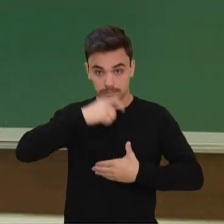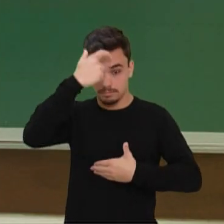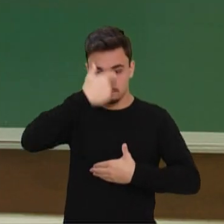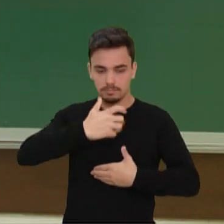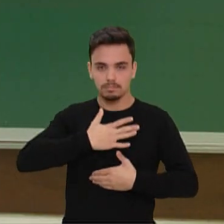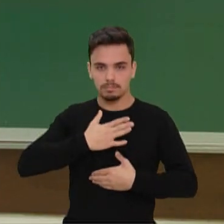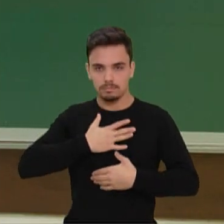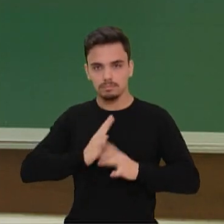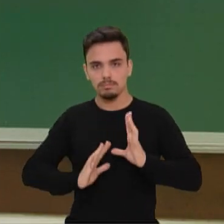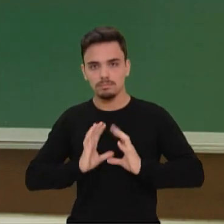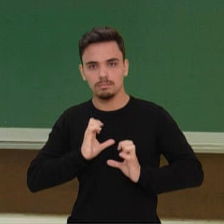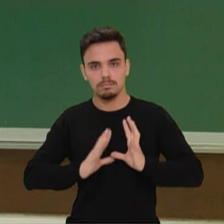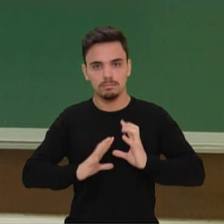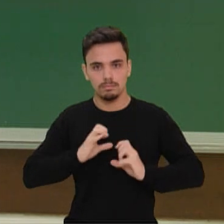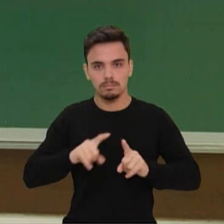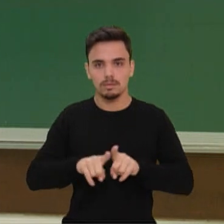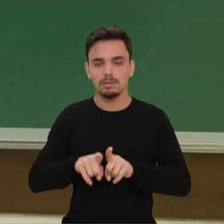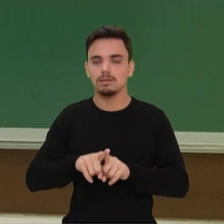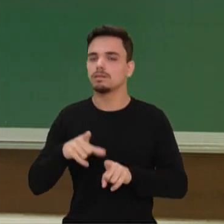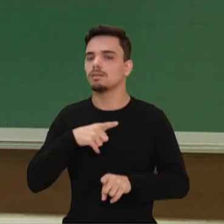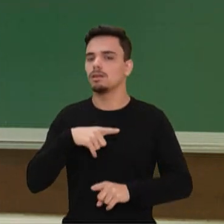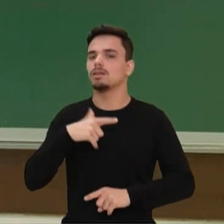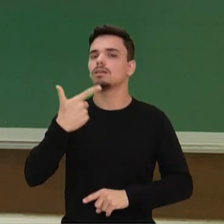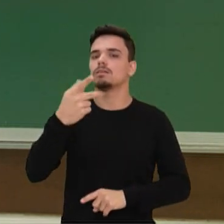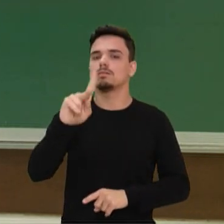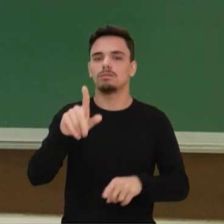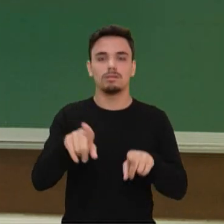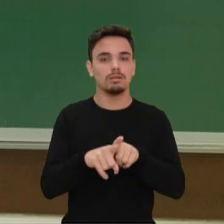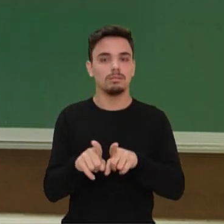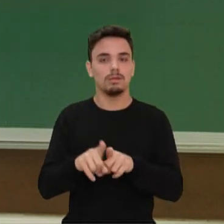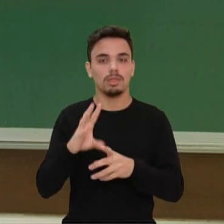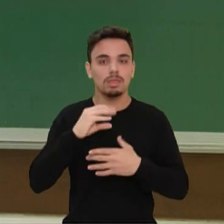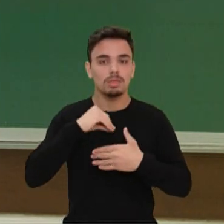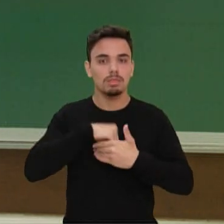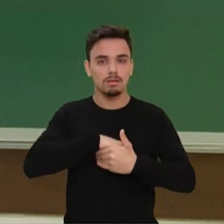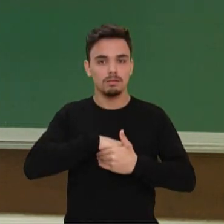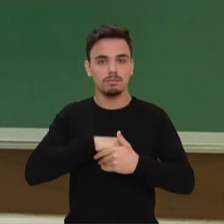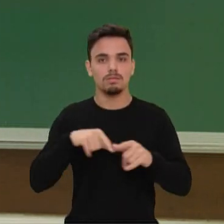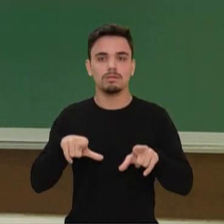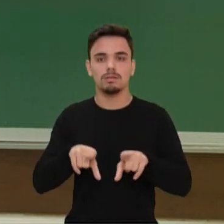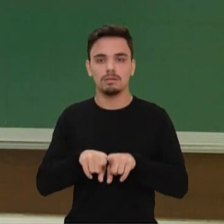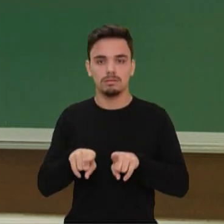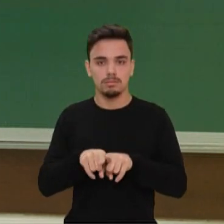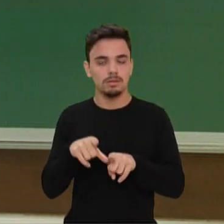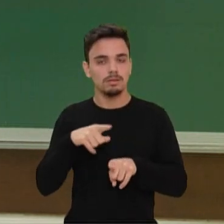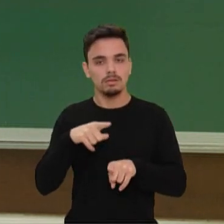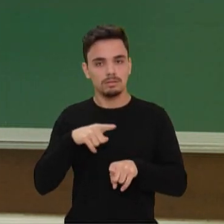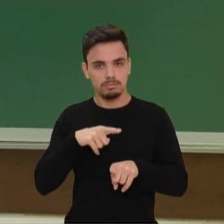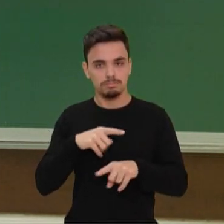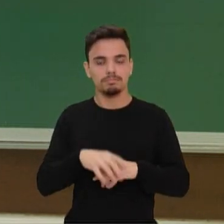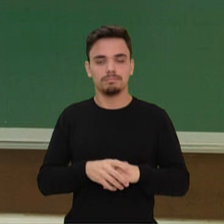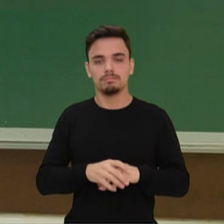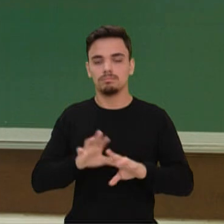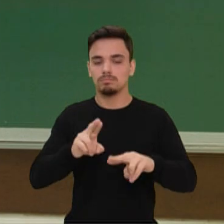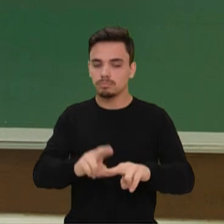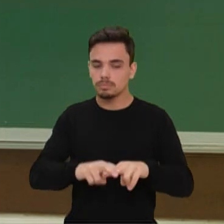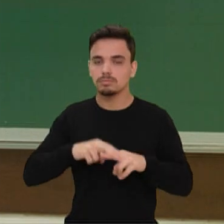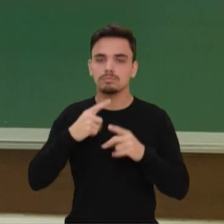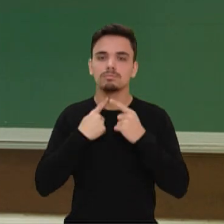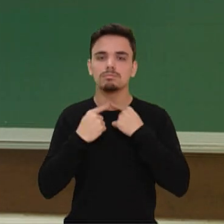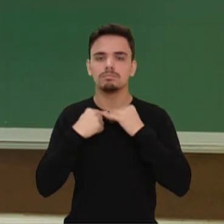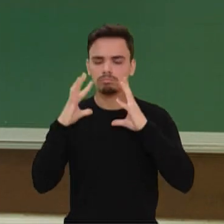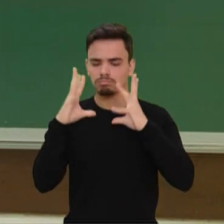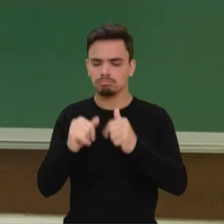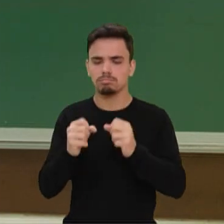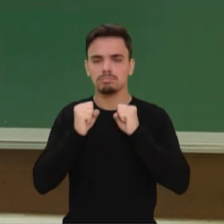existe um conflito, assim como existe um conflito dentro de você. Todas essas vontades de poder que existem na natureza